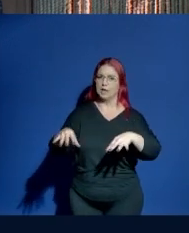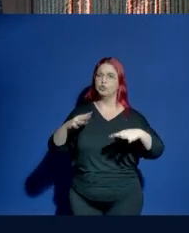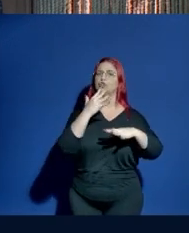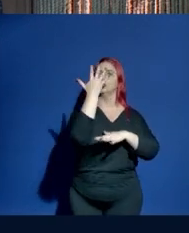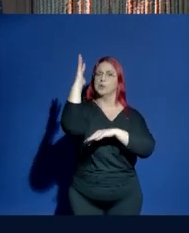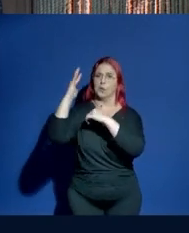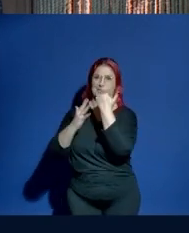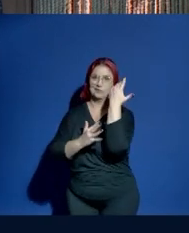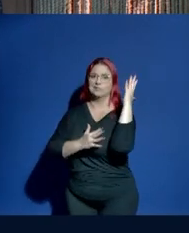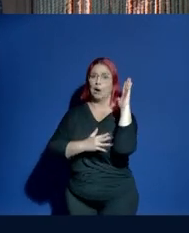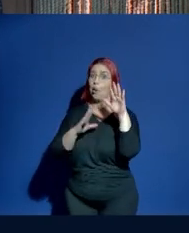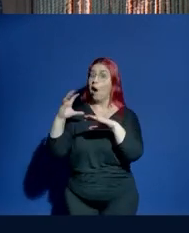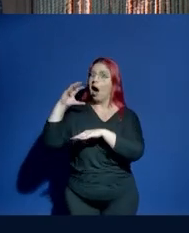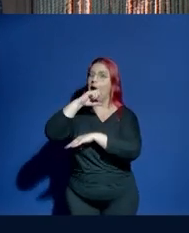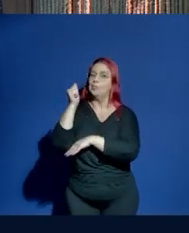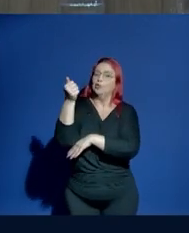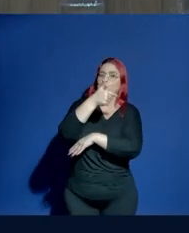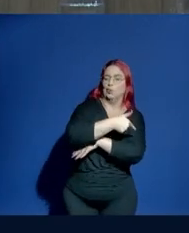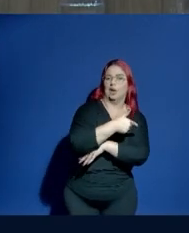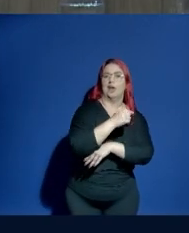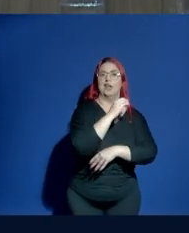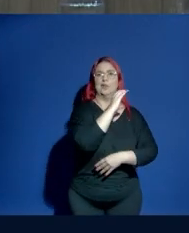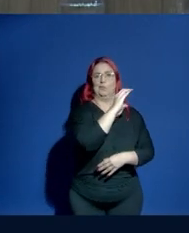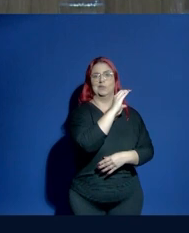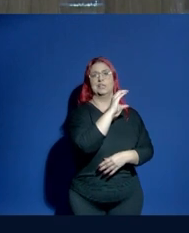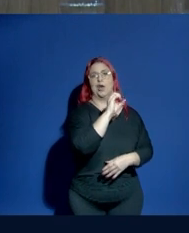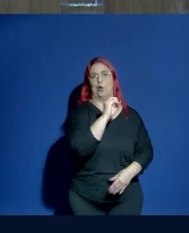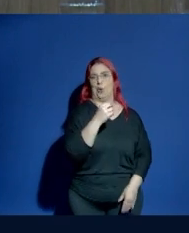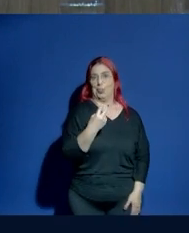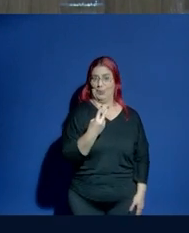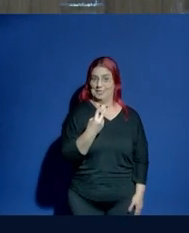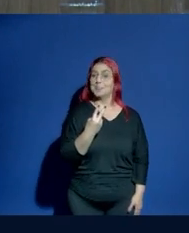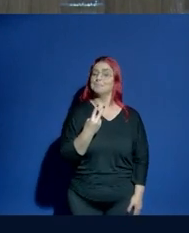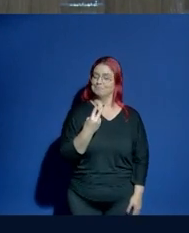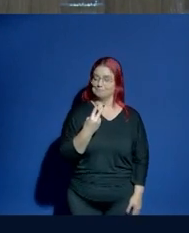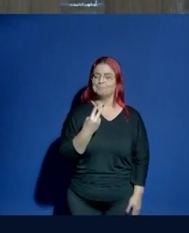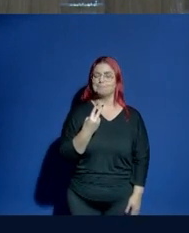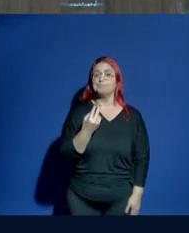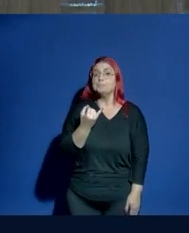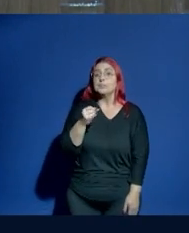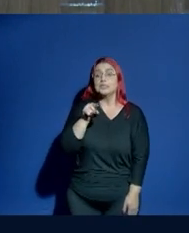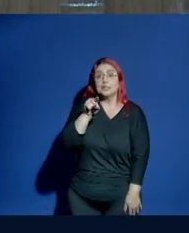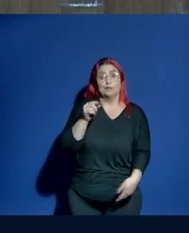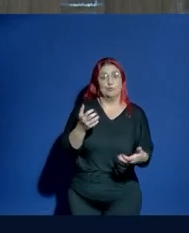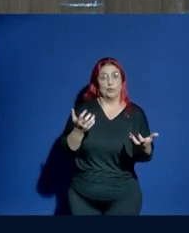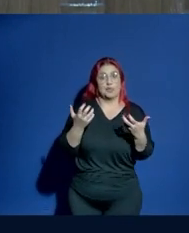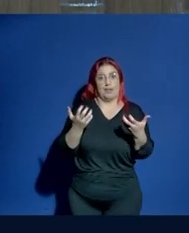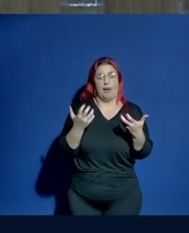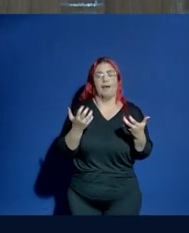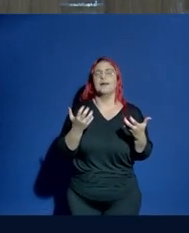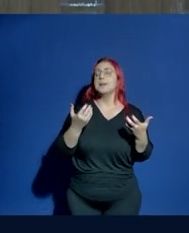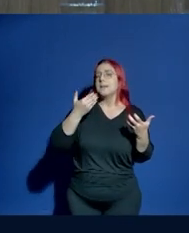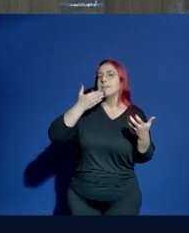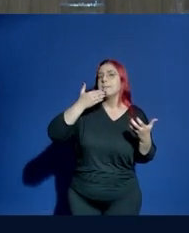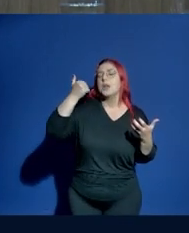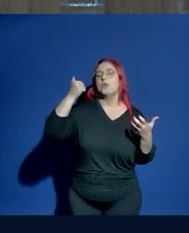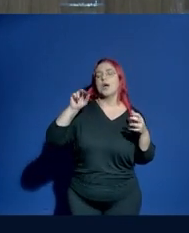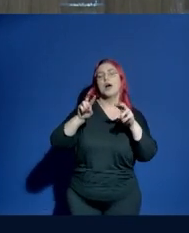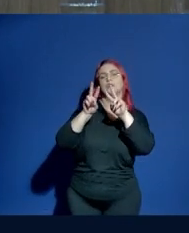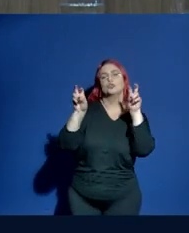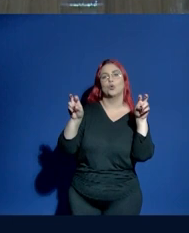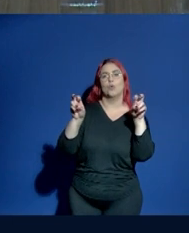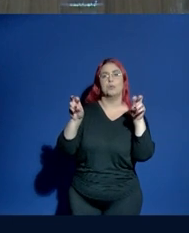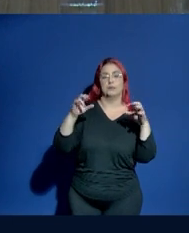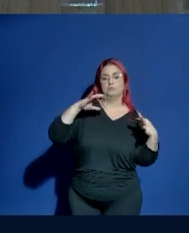mais rápido do que o CO2 então se você se você quer melhorar situação aí